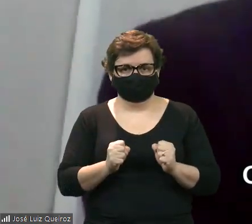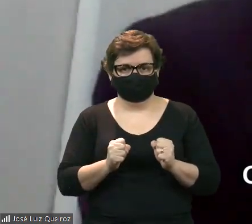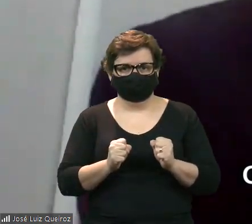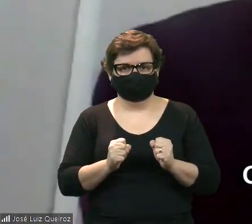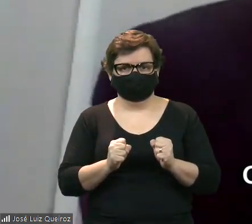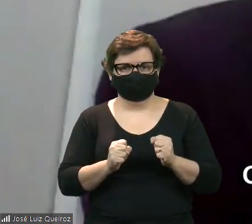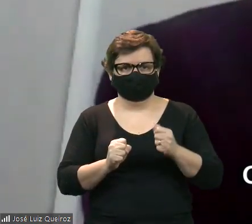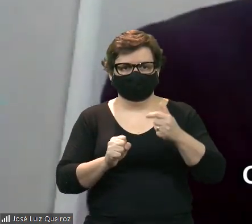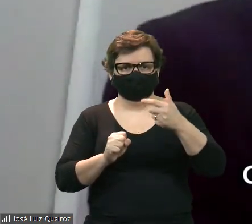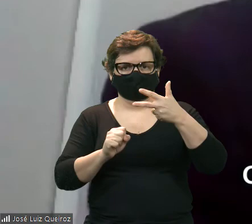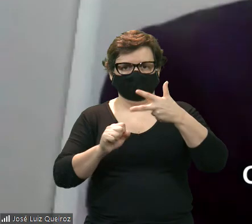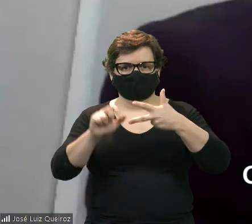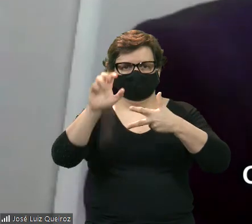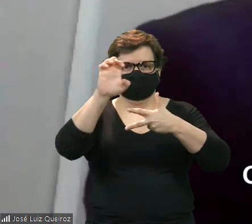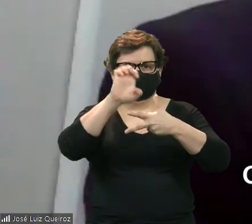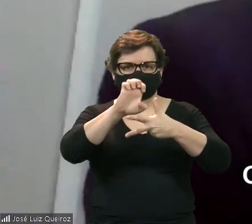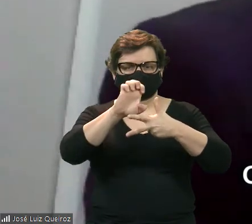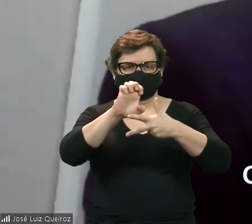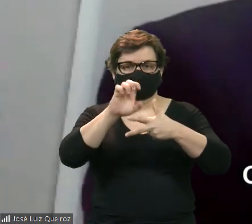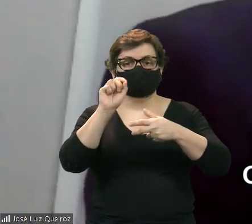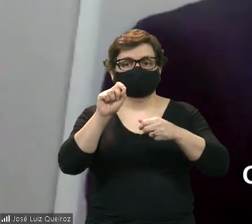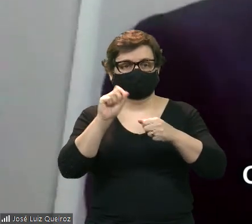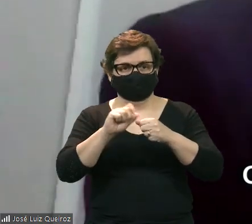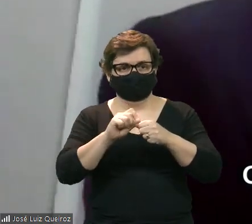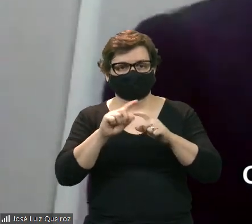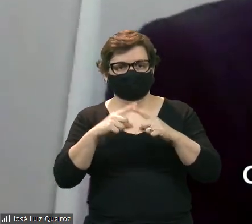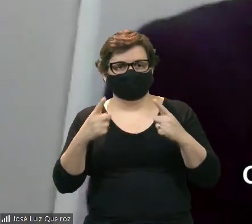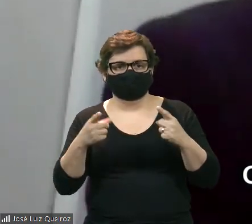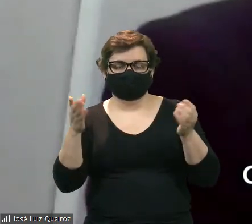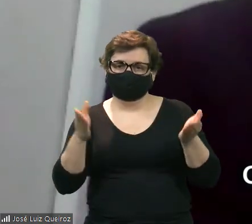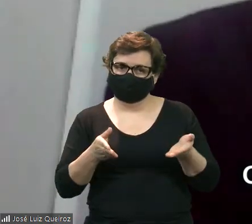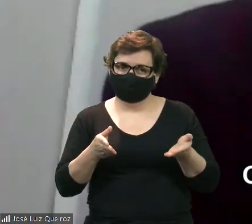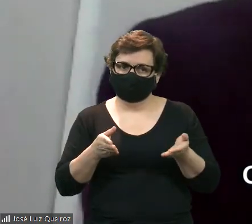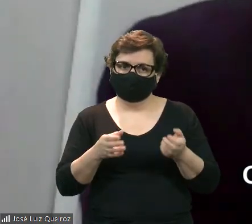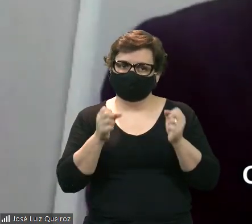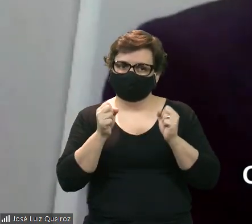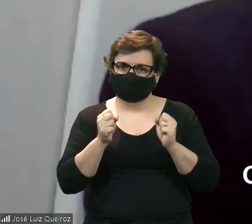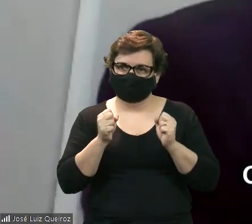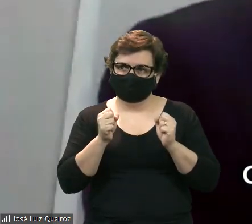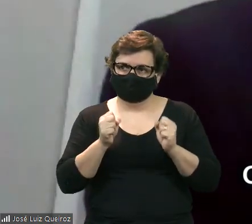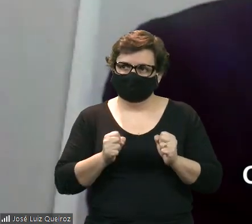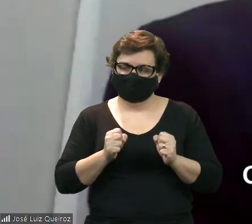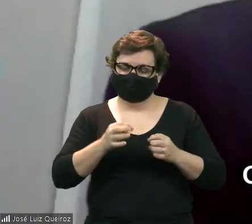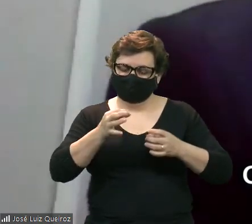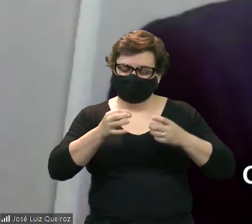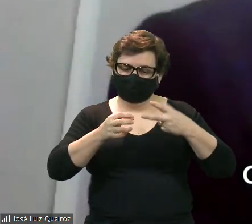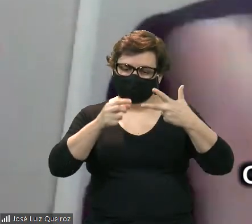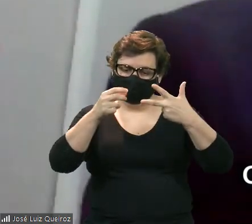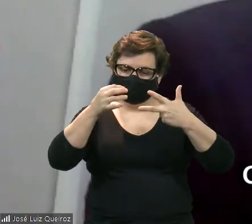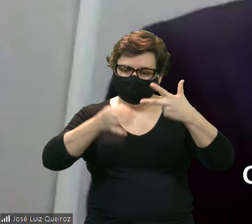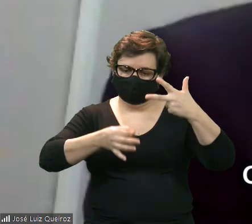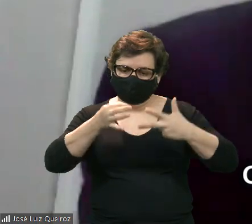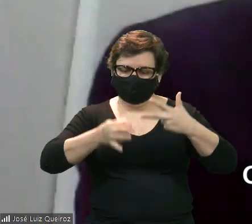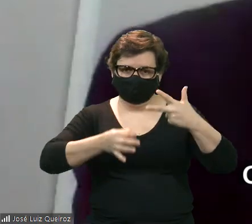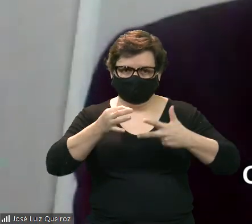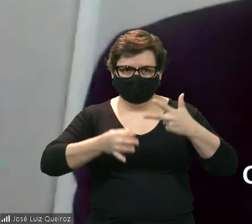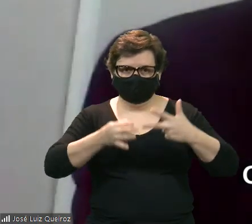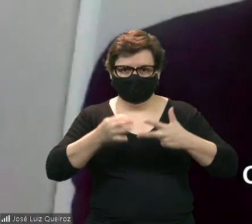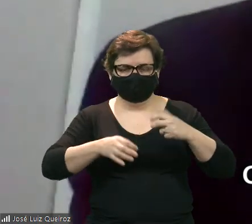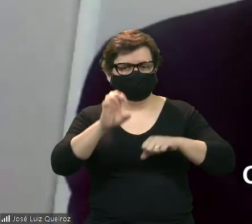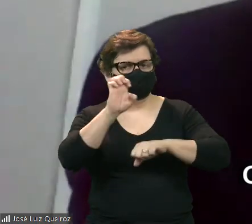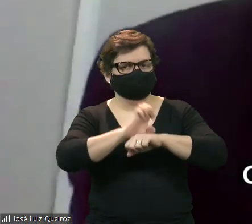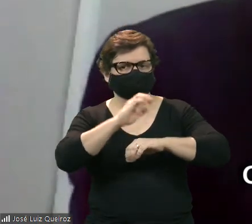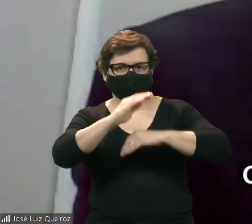está fazendo, mas por hora o Poder Judiciário tem decidido que o Estado é soberano e, infelizmente, nós não temos